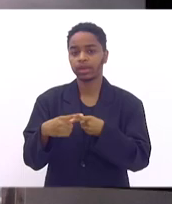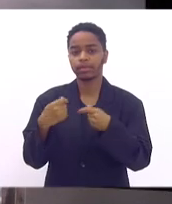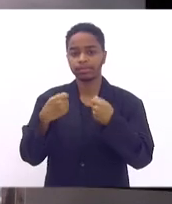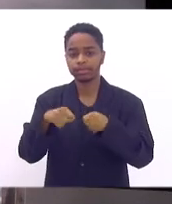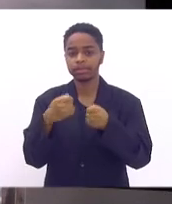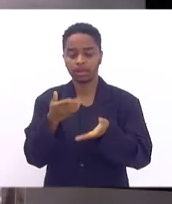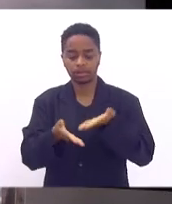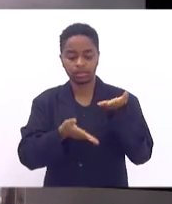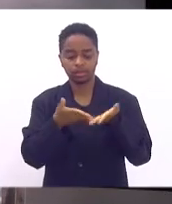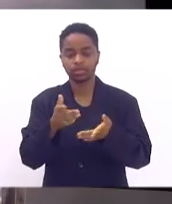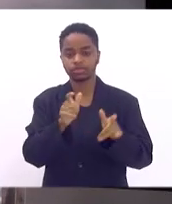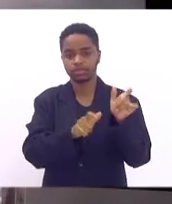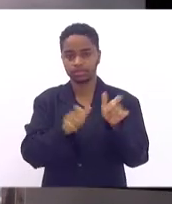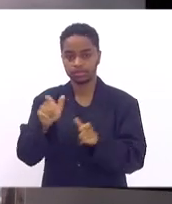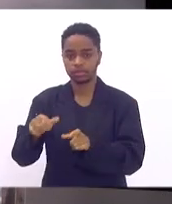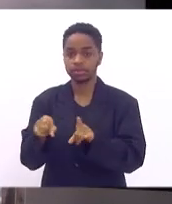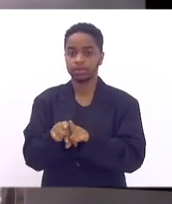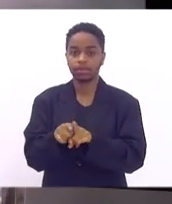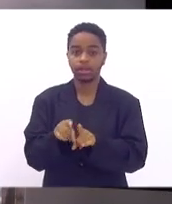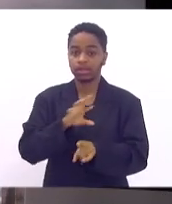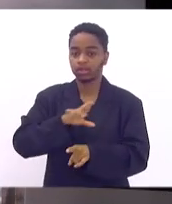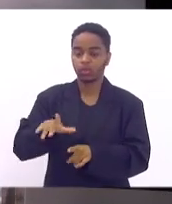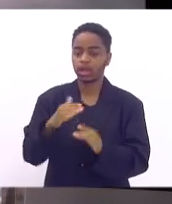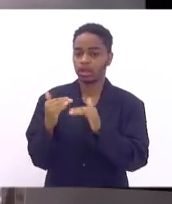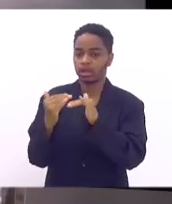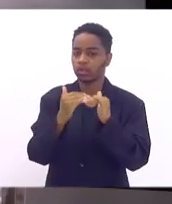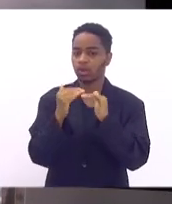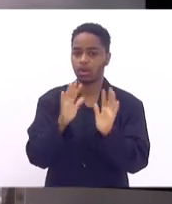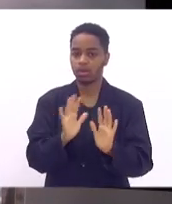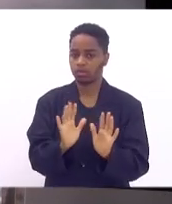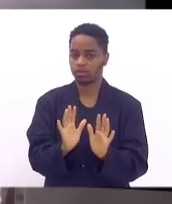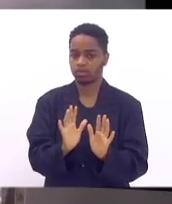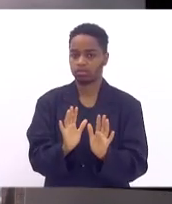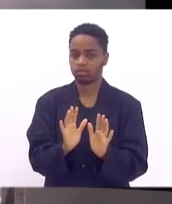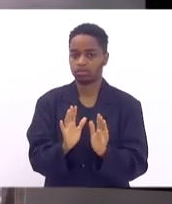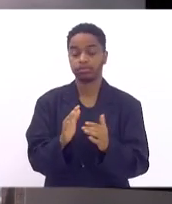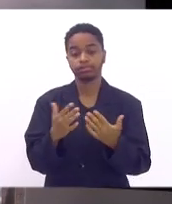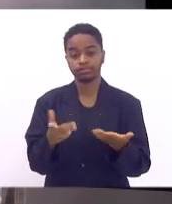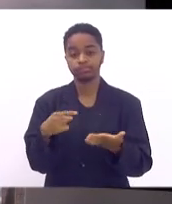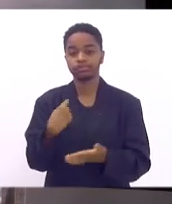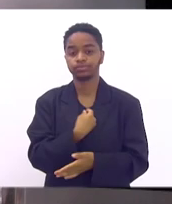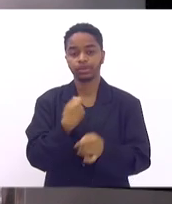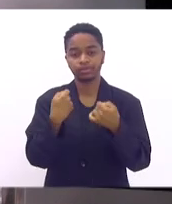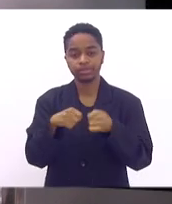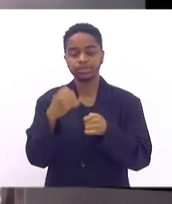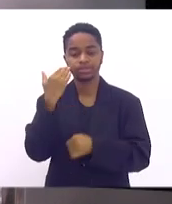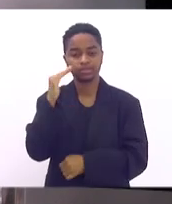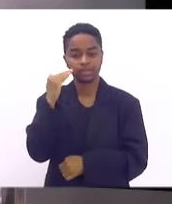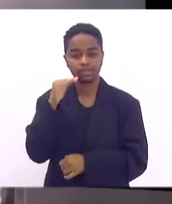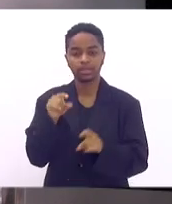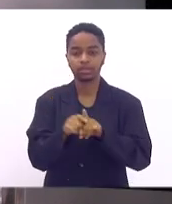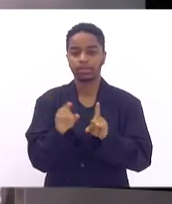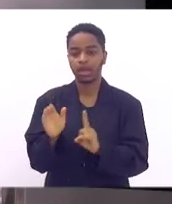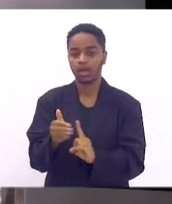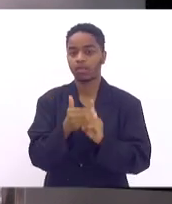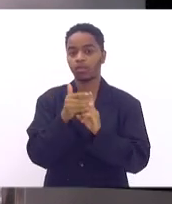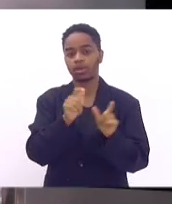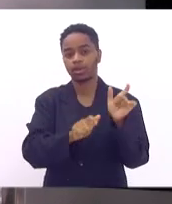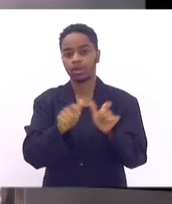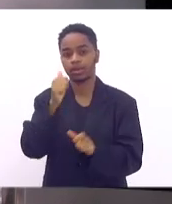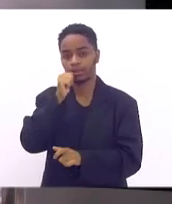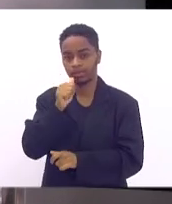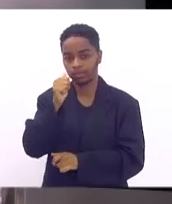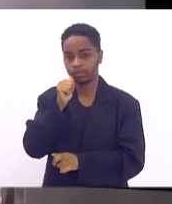a vítimas de violência, não é um atendimento igual, né? Então, que precisa ter essa leitura, esse acolhimento dessa mulher com toda